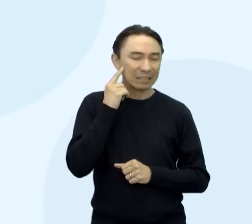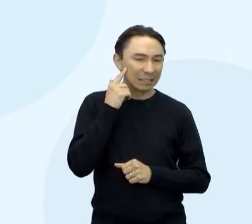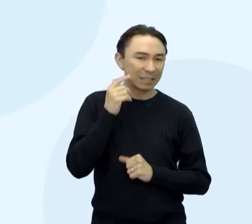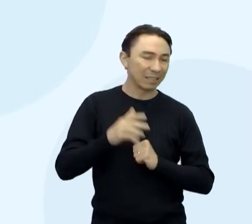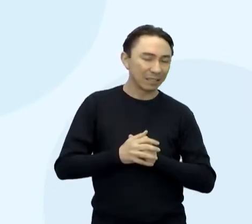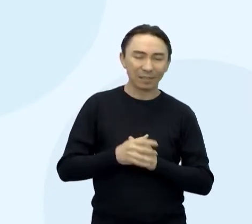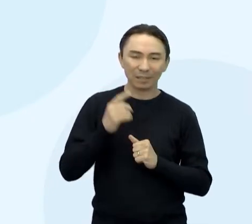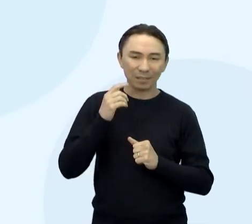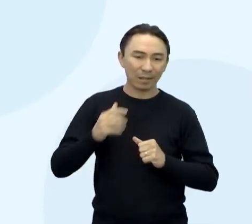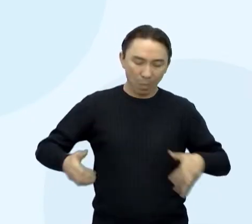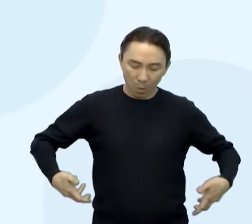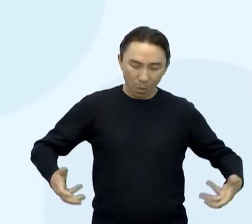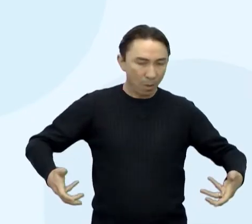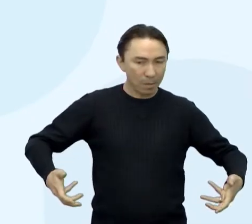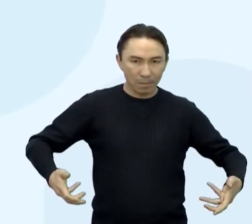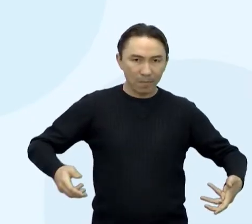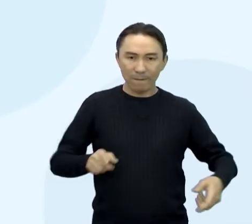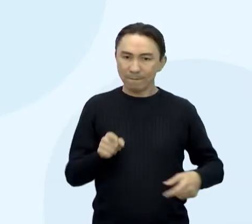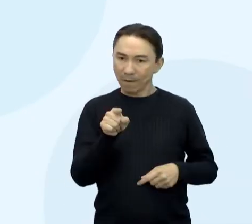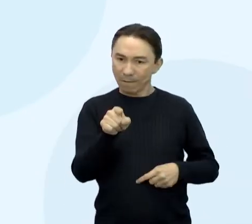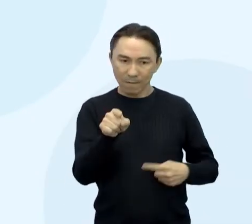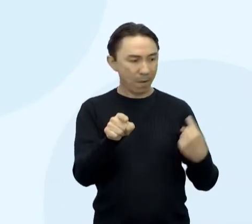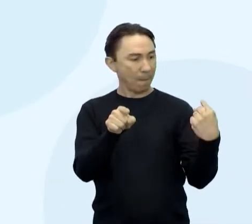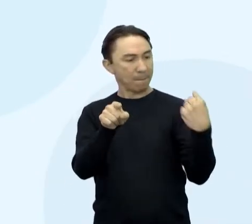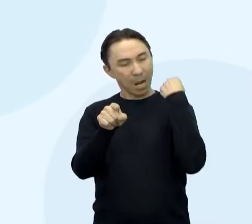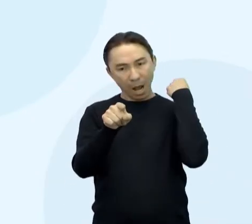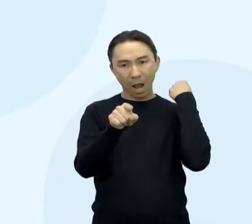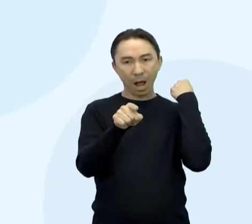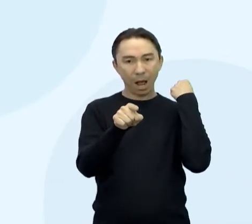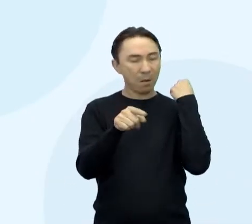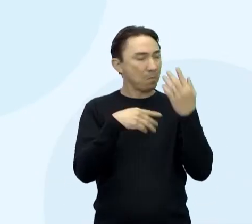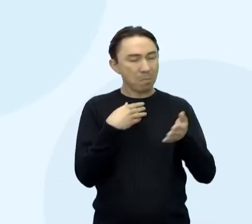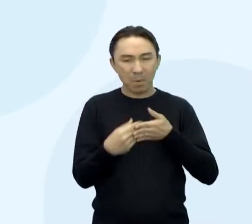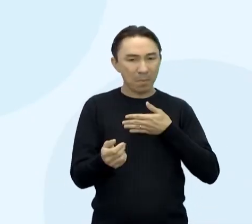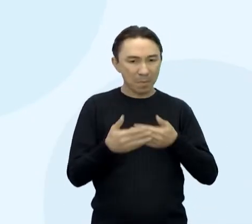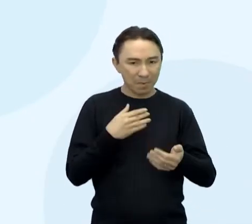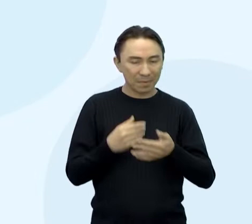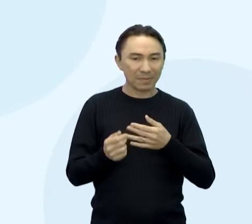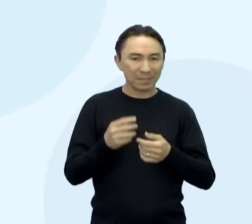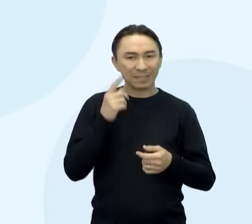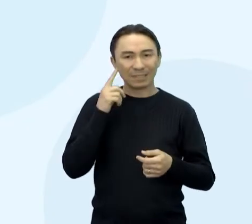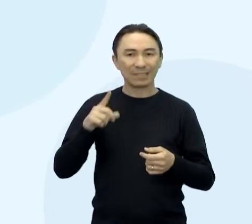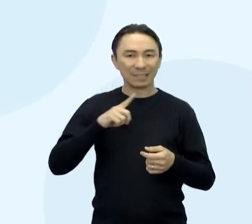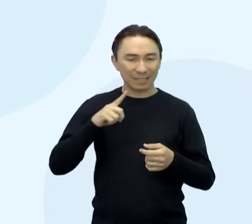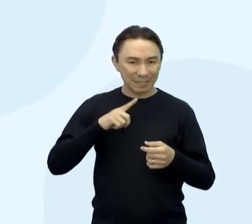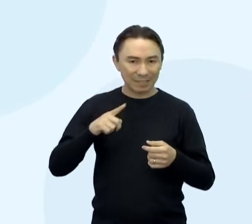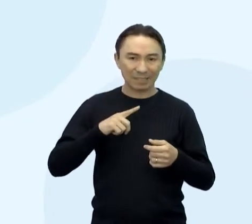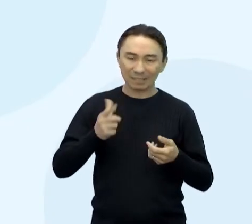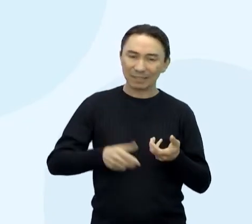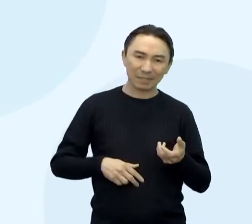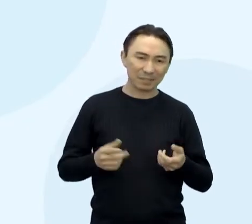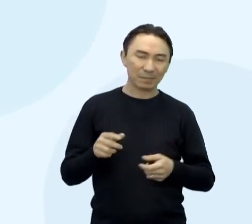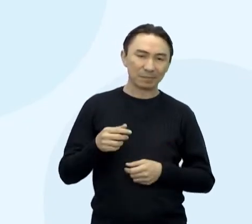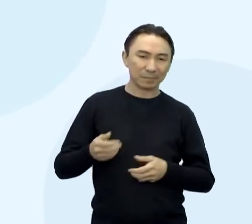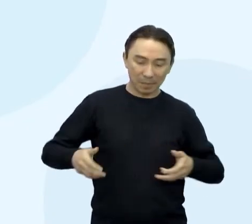trás ou para frente, enfim, o que vai acontecer? Bom, ele impulsionando a roda aqui para